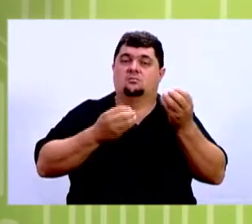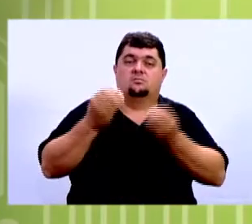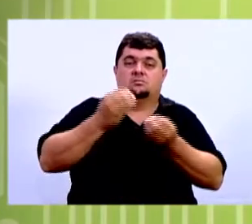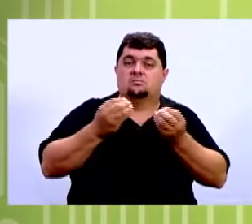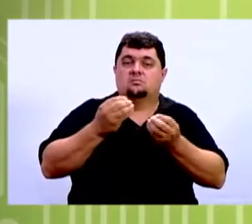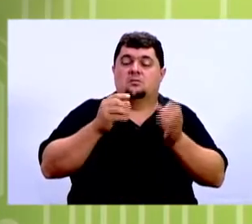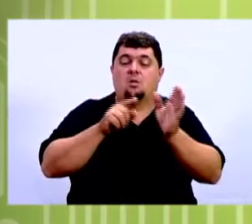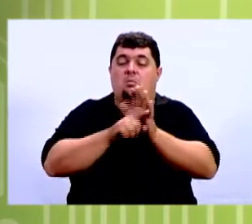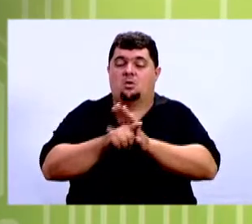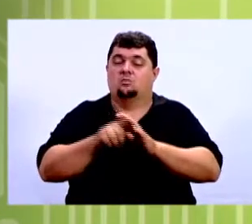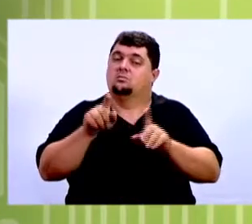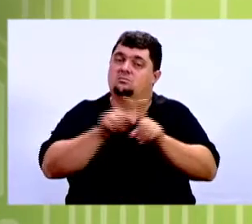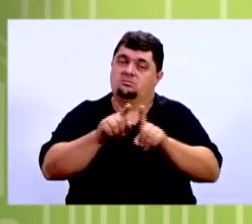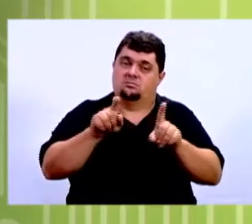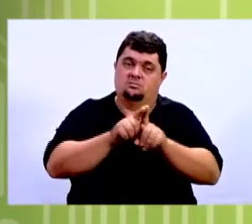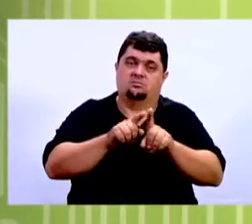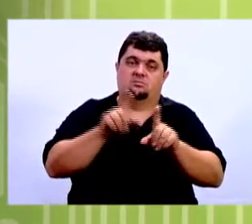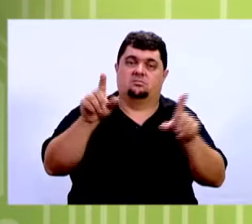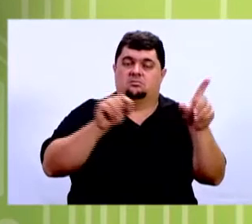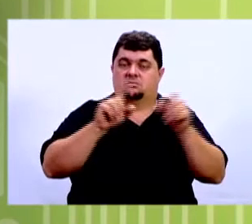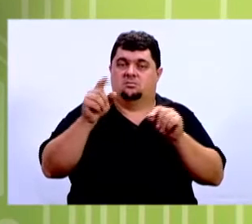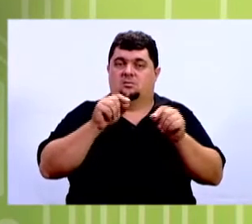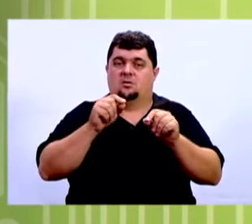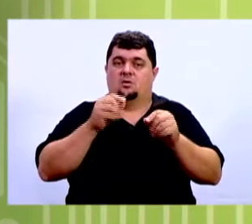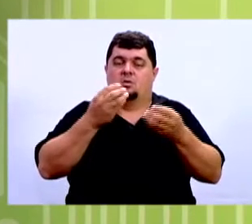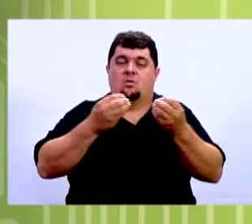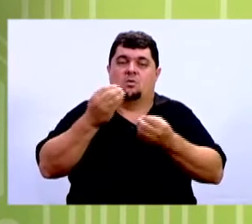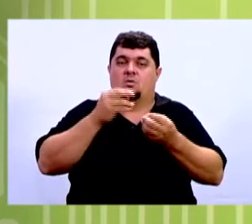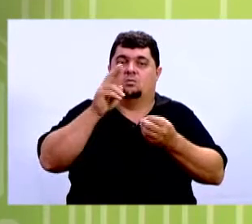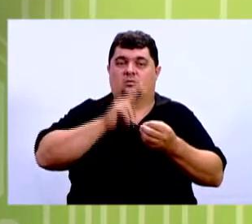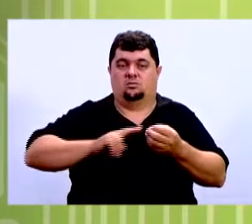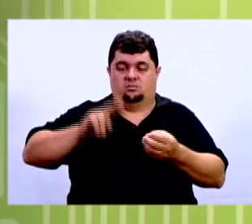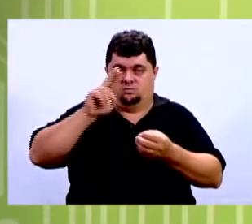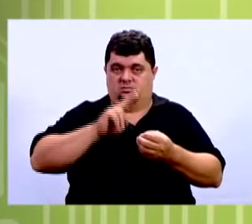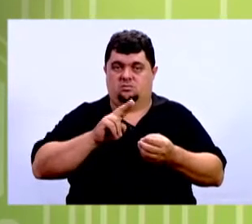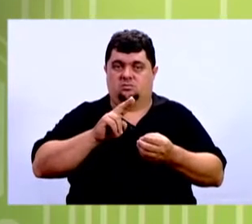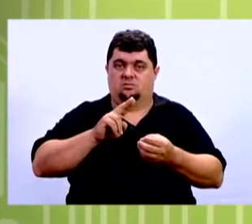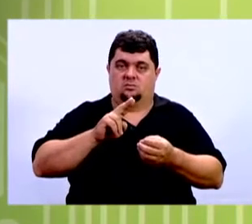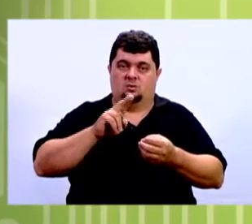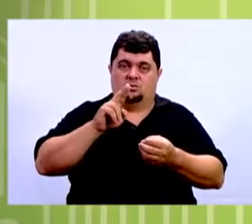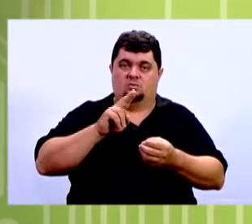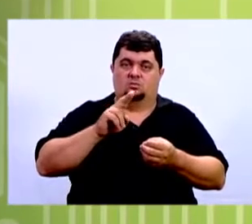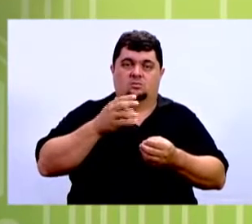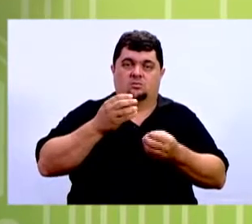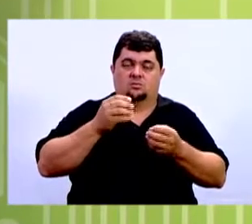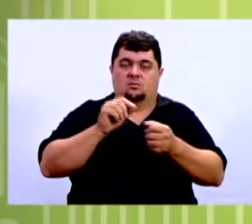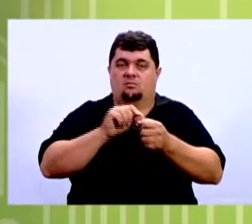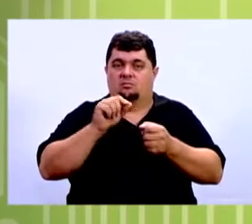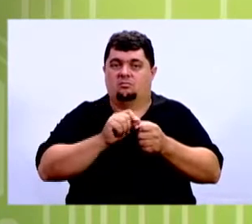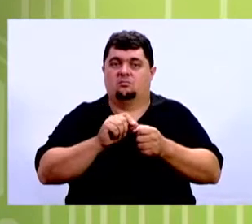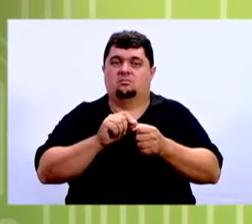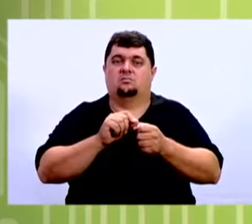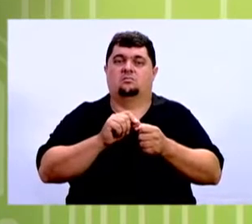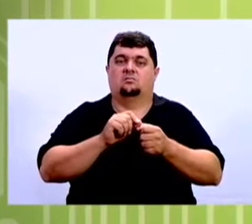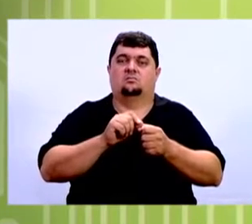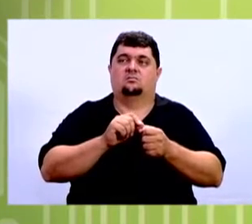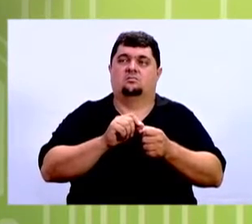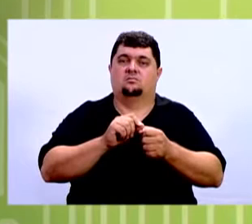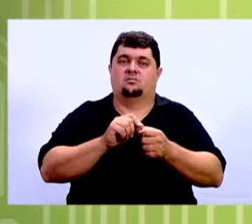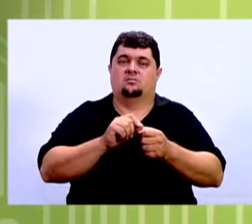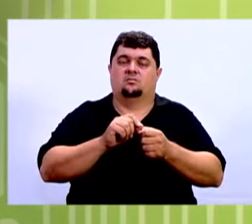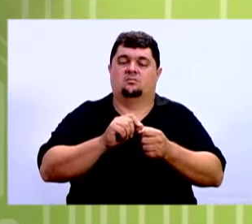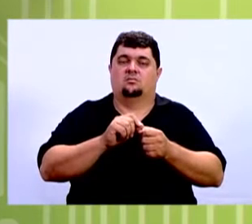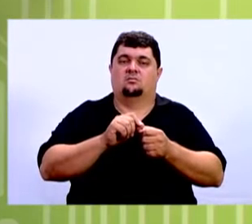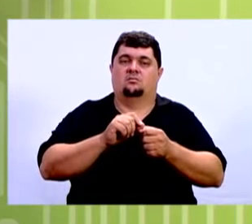uma pergunta define quais serão as ferramentas que a gente utiliza para a